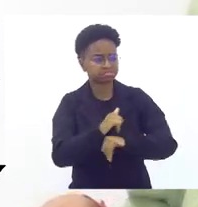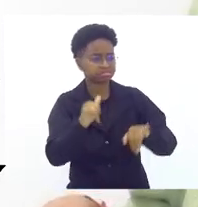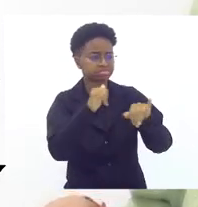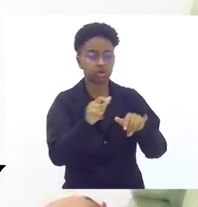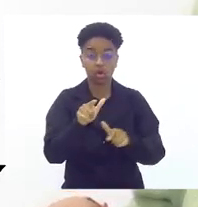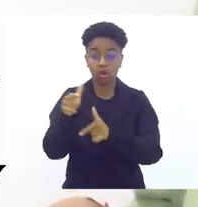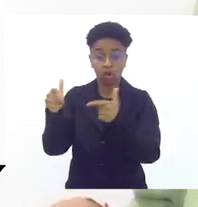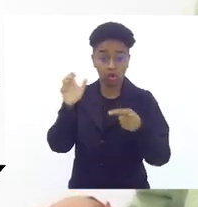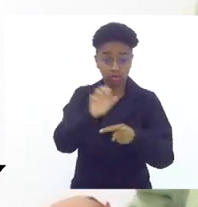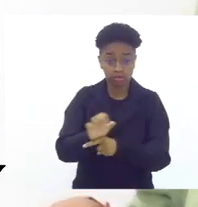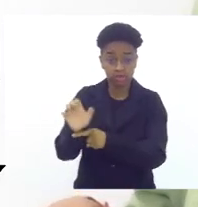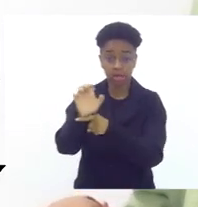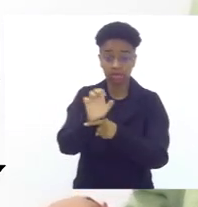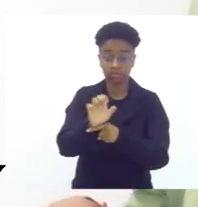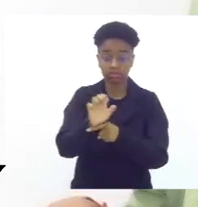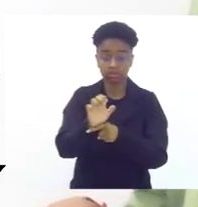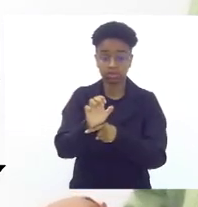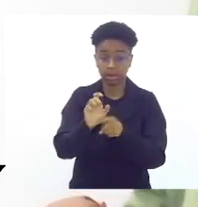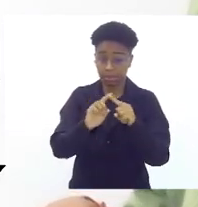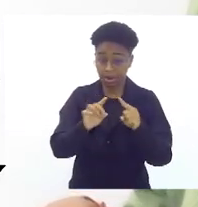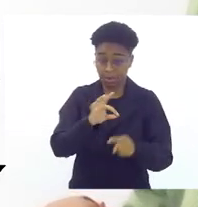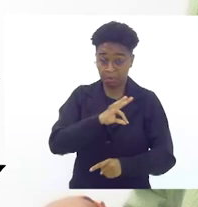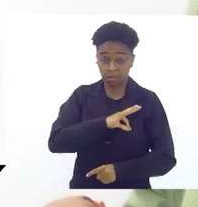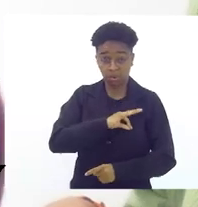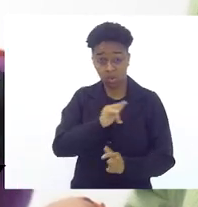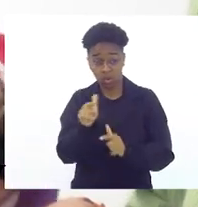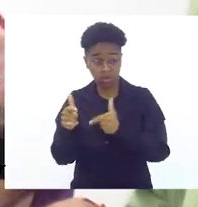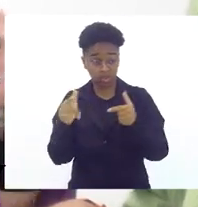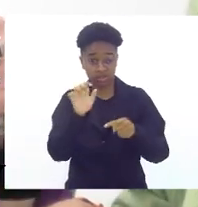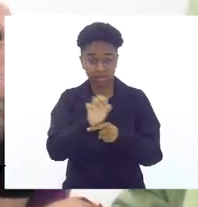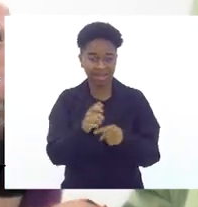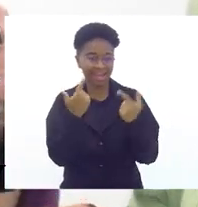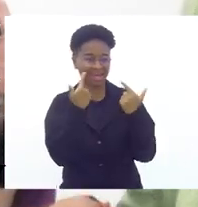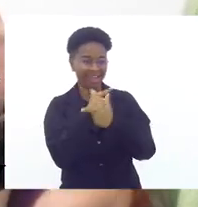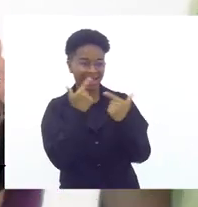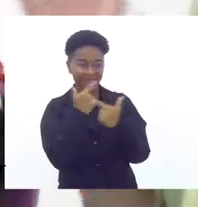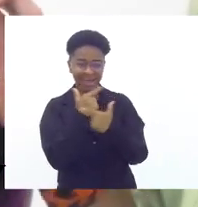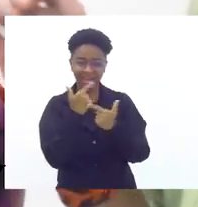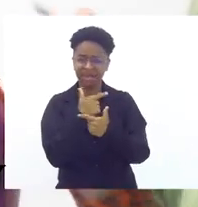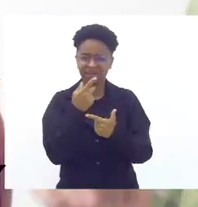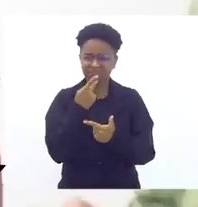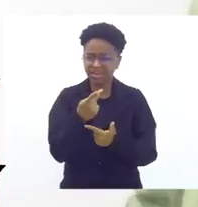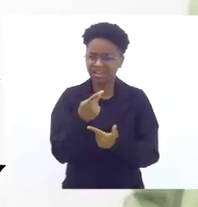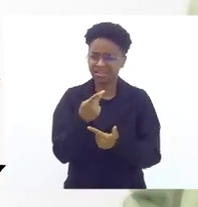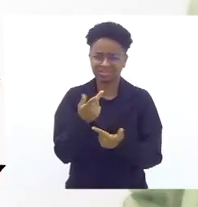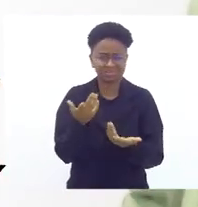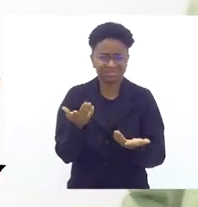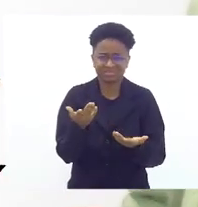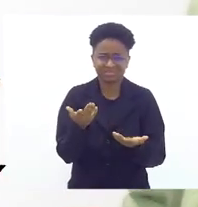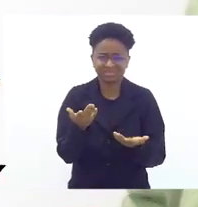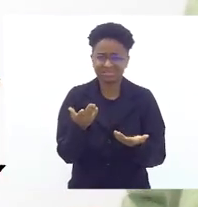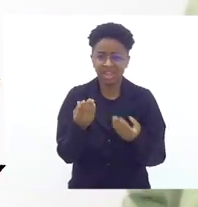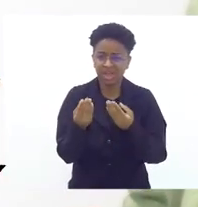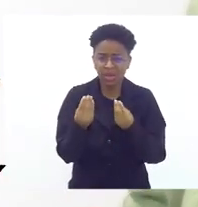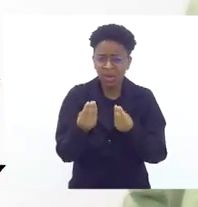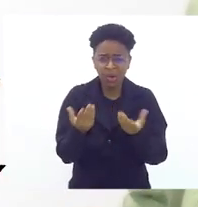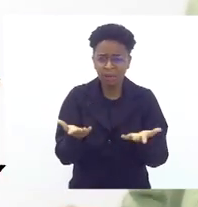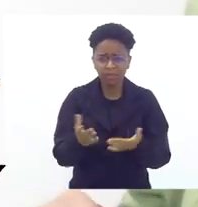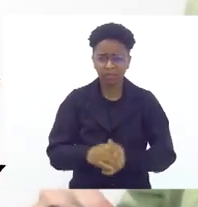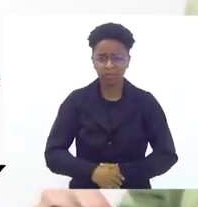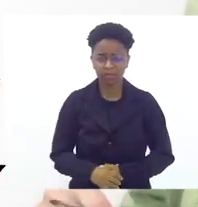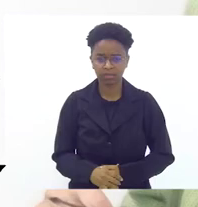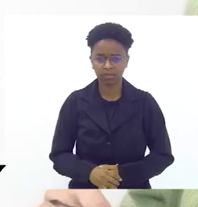rede em outros estados mim que e os policiais dos Estados ficam rindo mostrando assim gente que que é